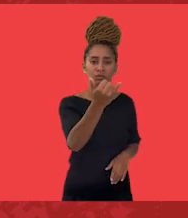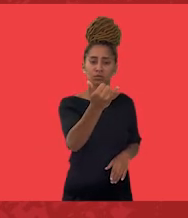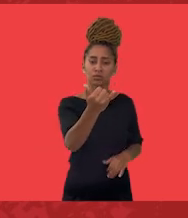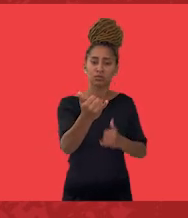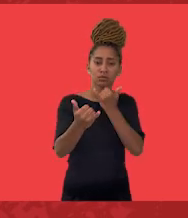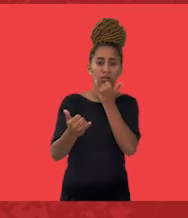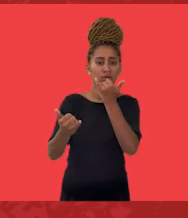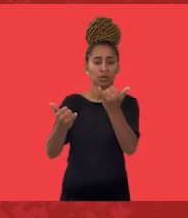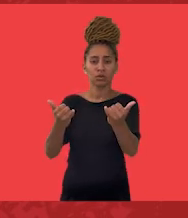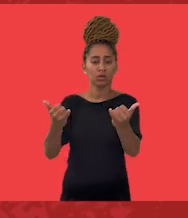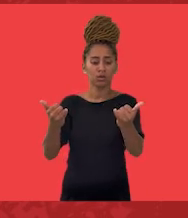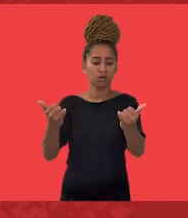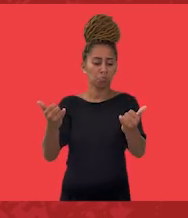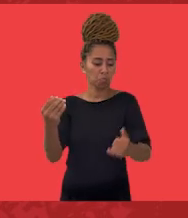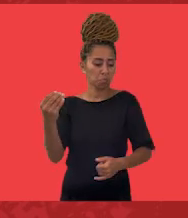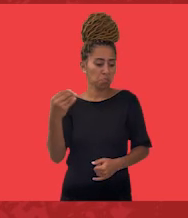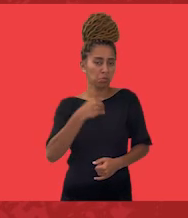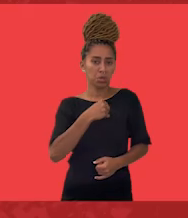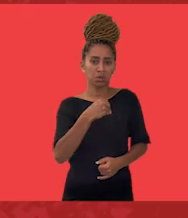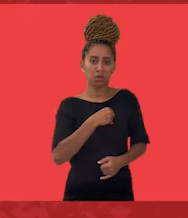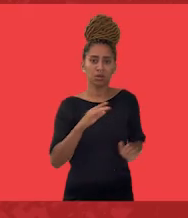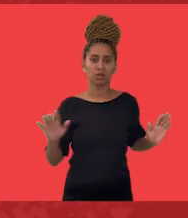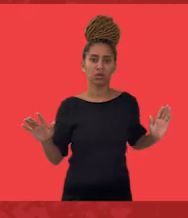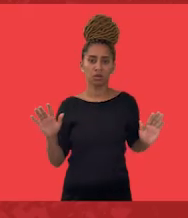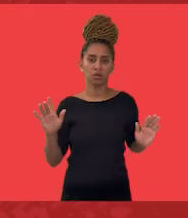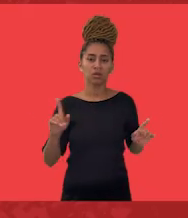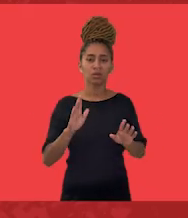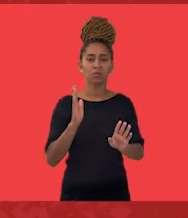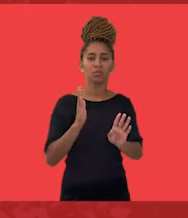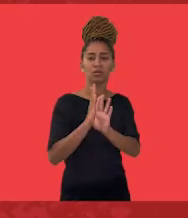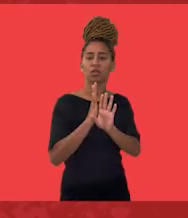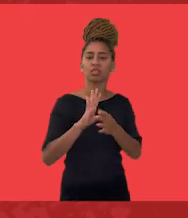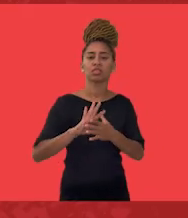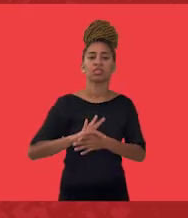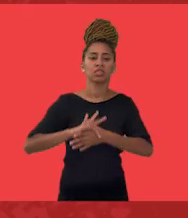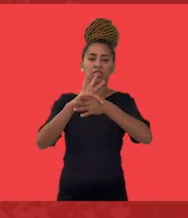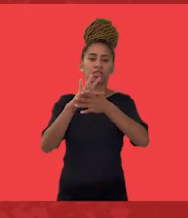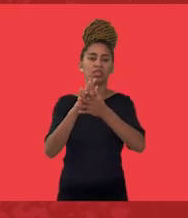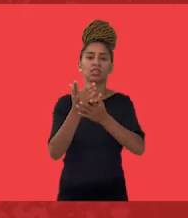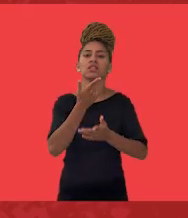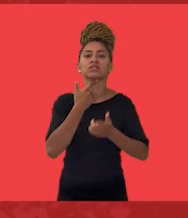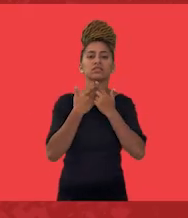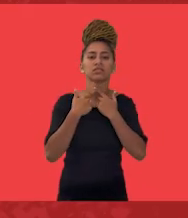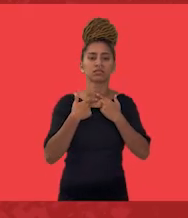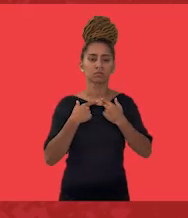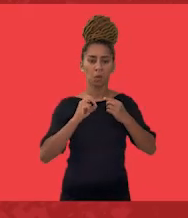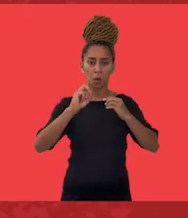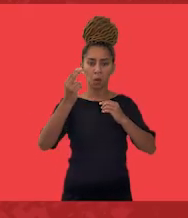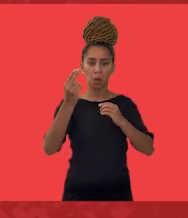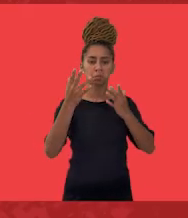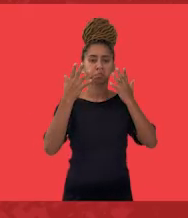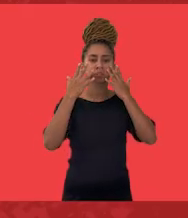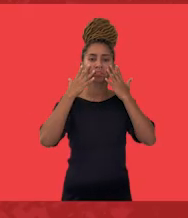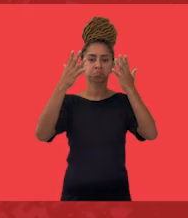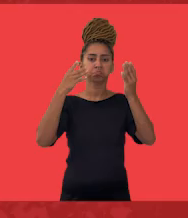antiga, que se pinta no espelho, sorri e planeja revoluções,